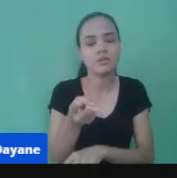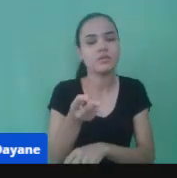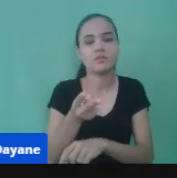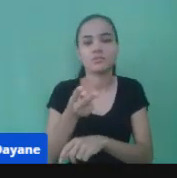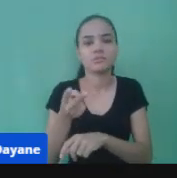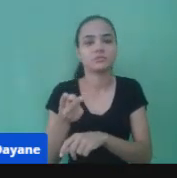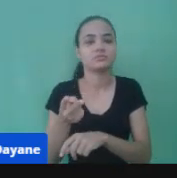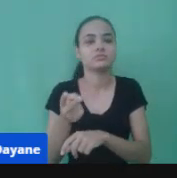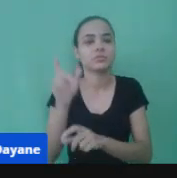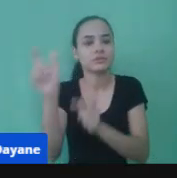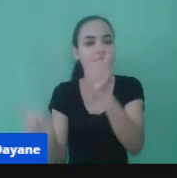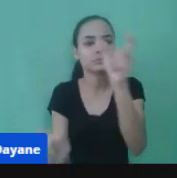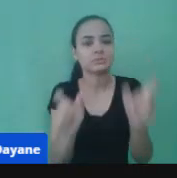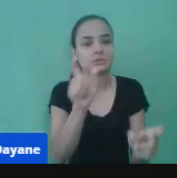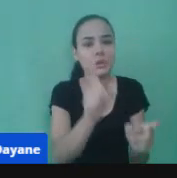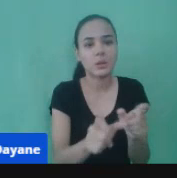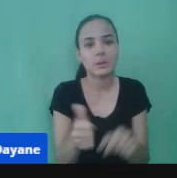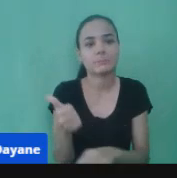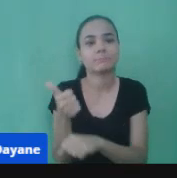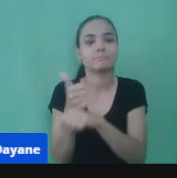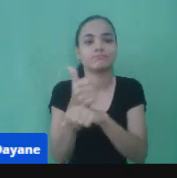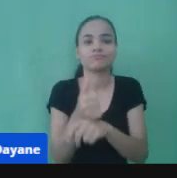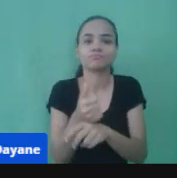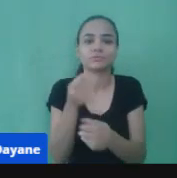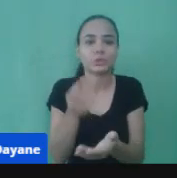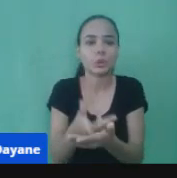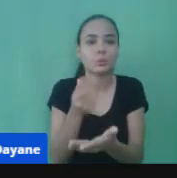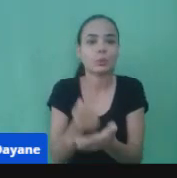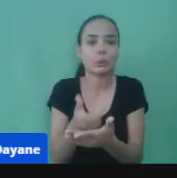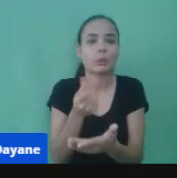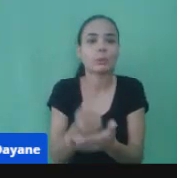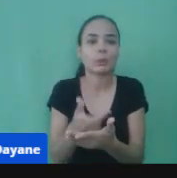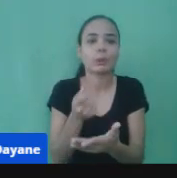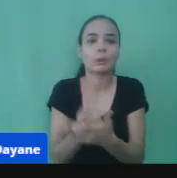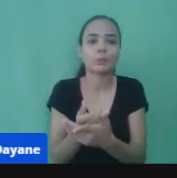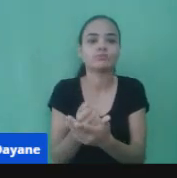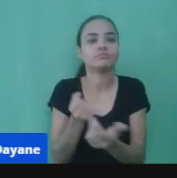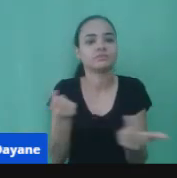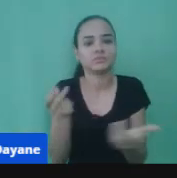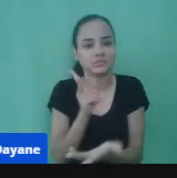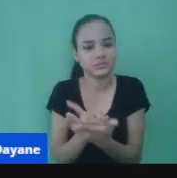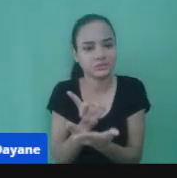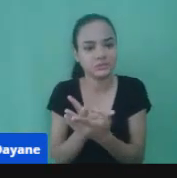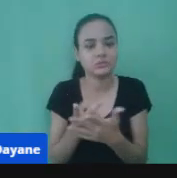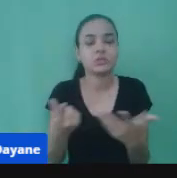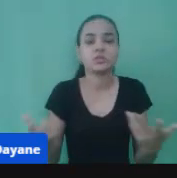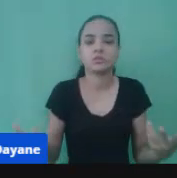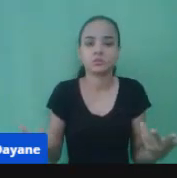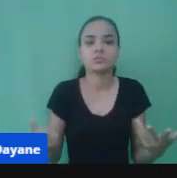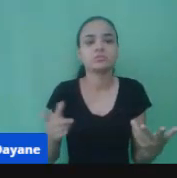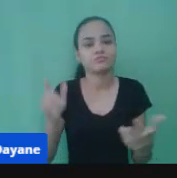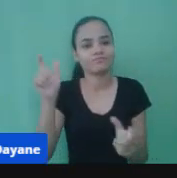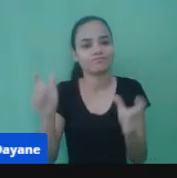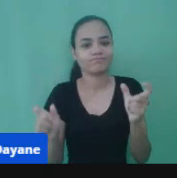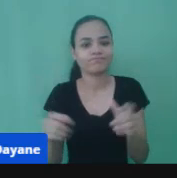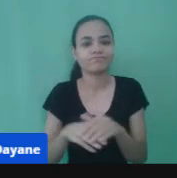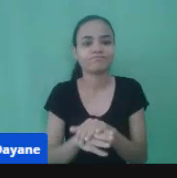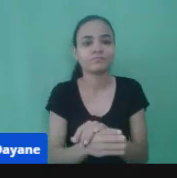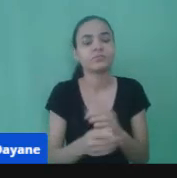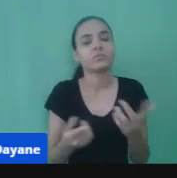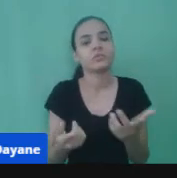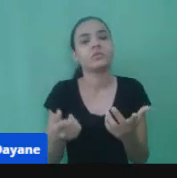feito, programado para ter um tempo de vida, né, os produtos todos, eles estragam com muita facilidade para a gente descartar,